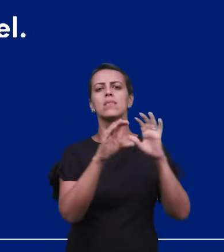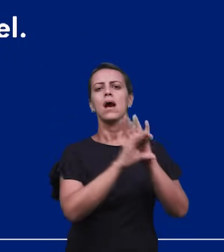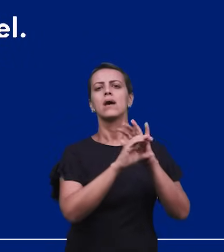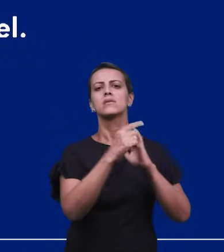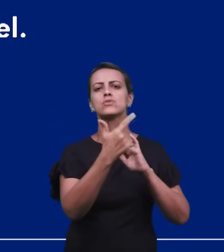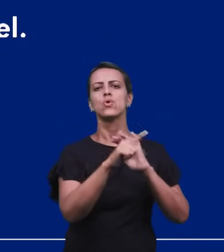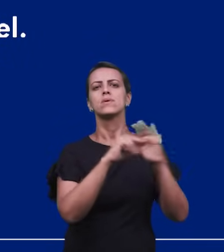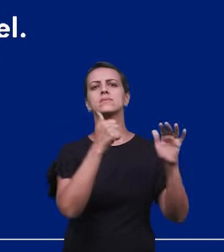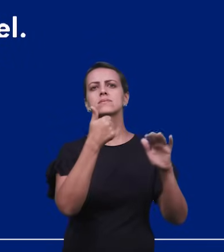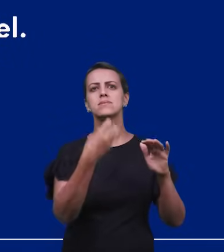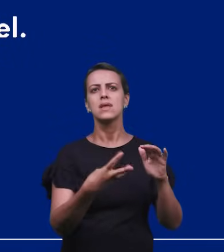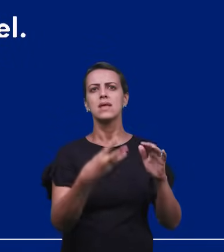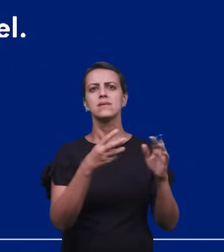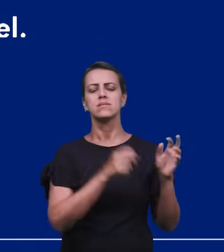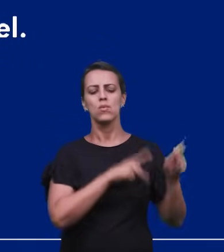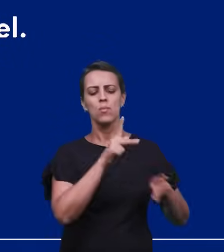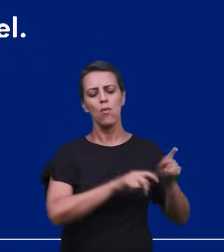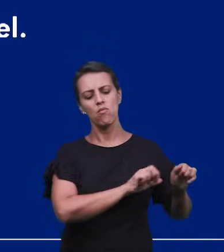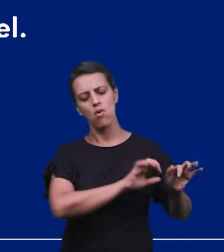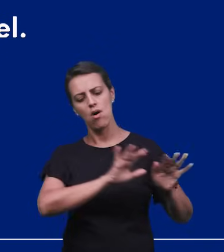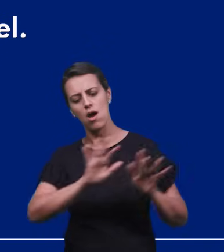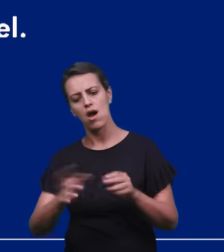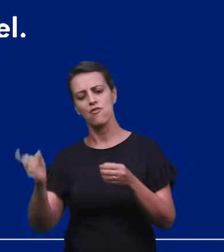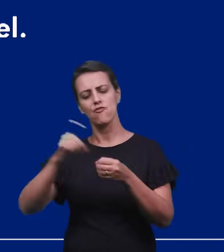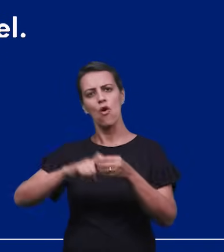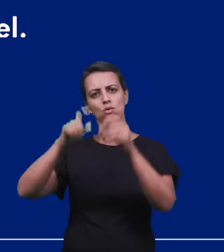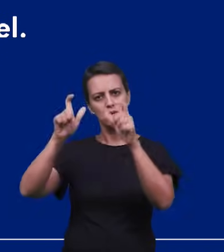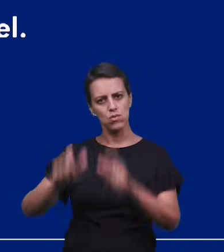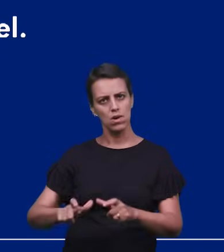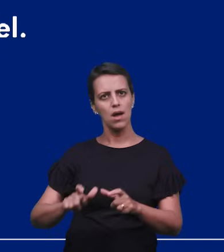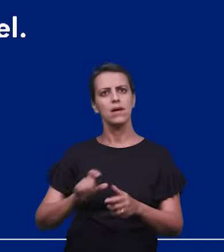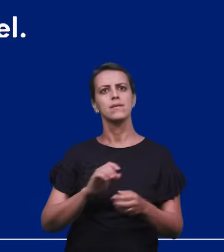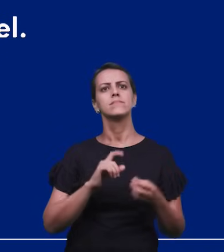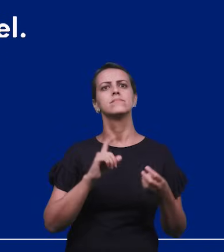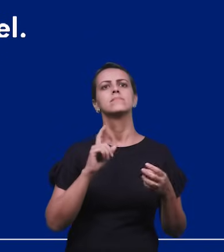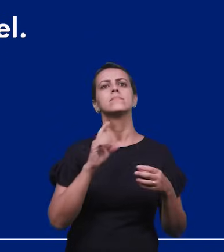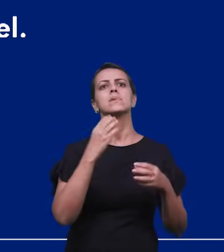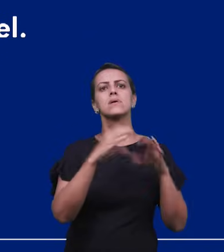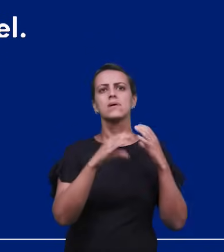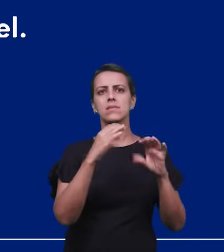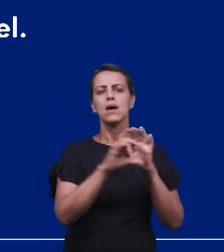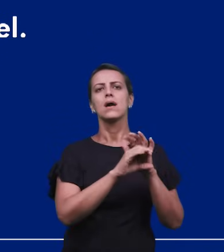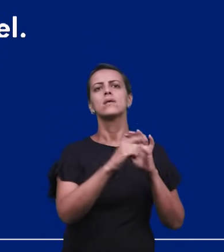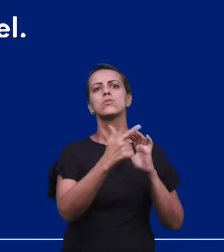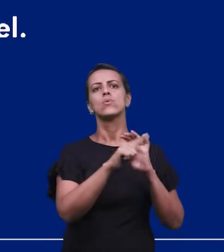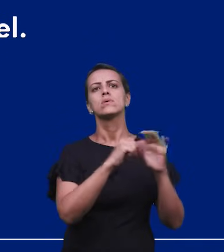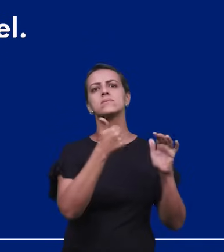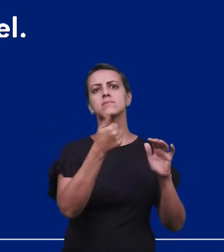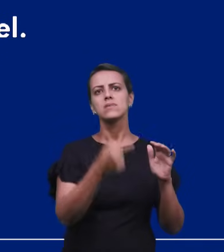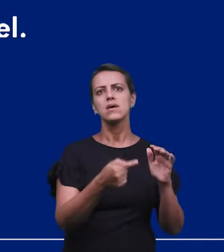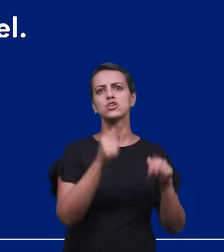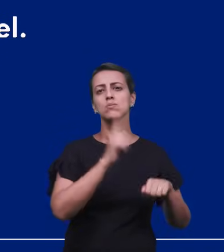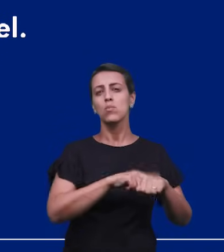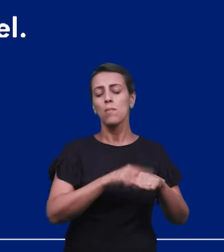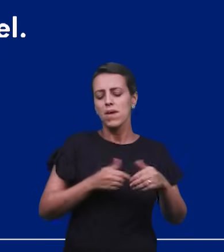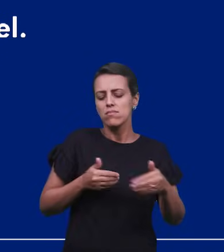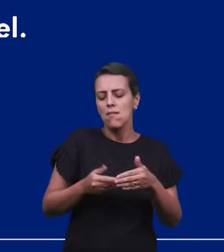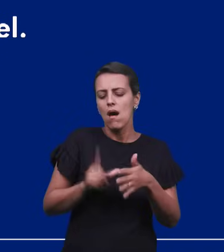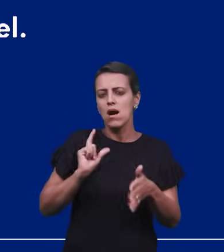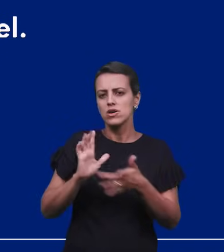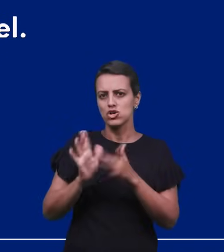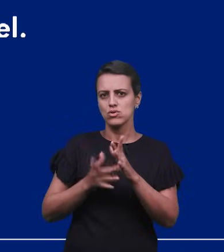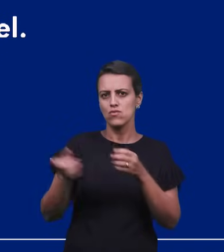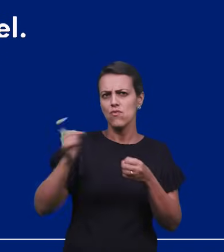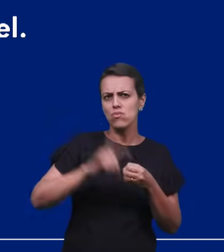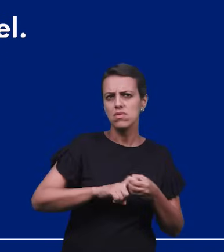sua terra; Cantares 2:17, momento que antecede a volta do Senhor Jesus; Cantares 5:2, no comodismo não se